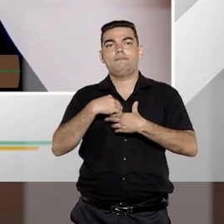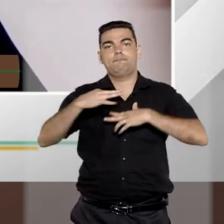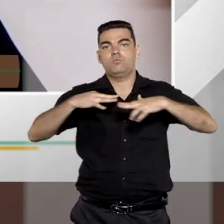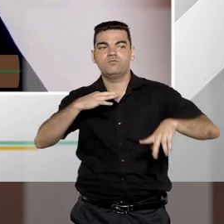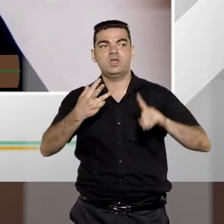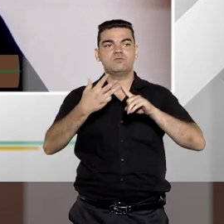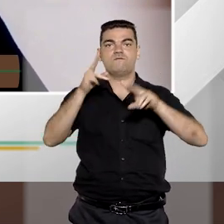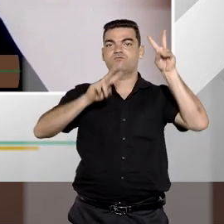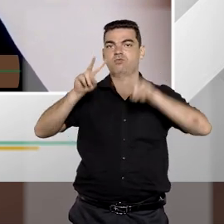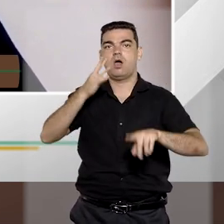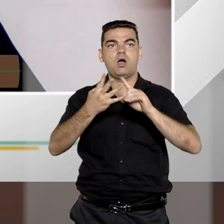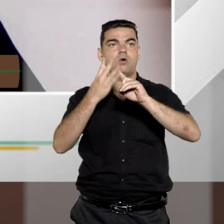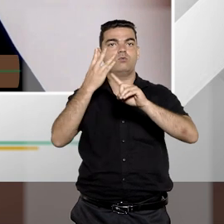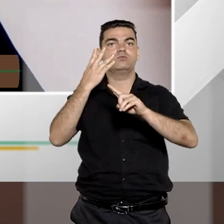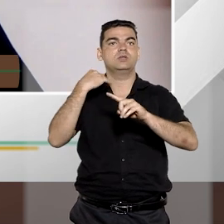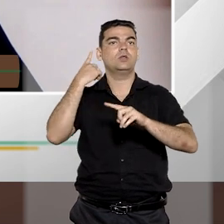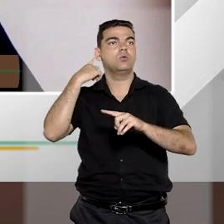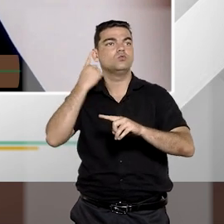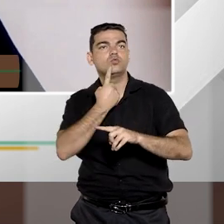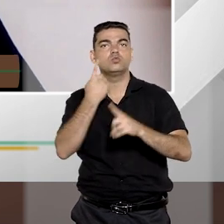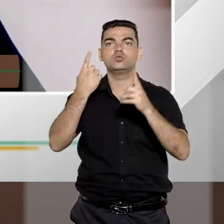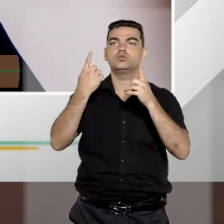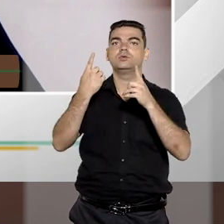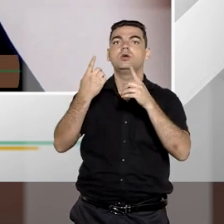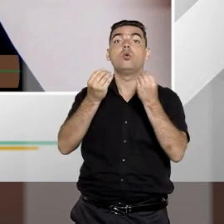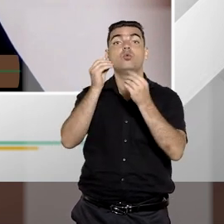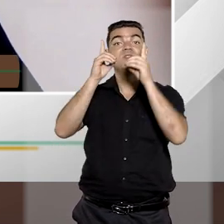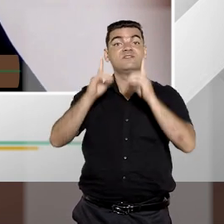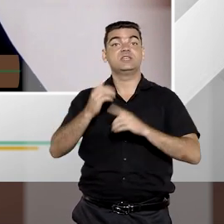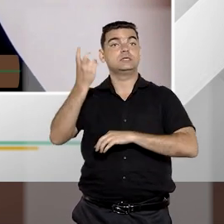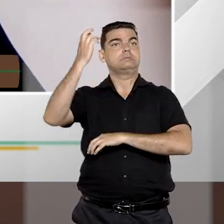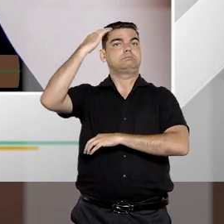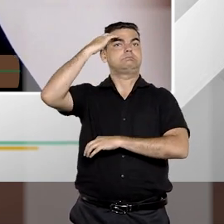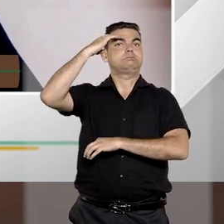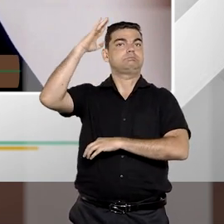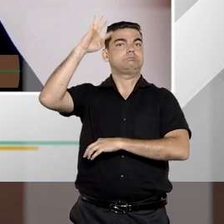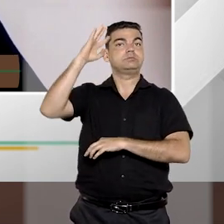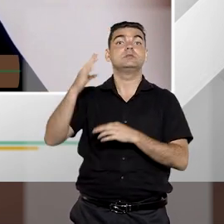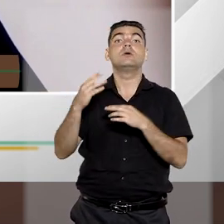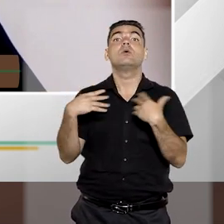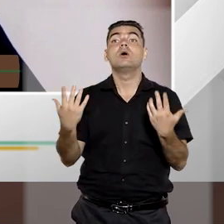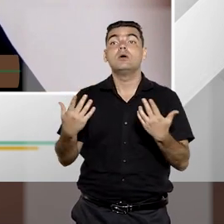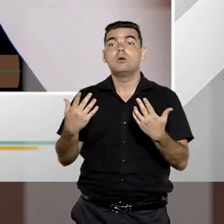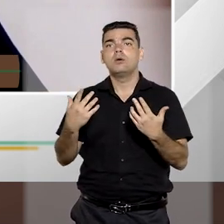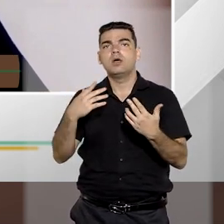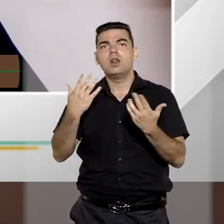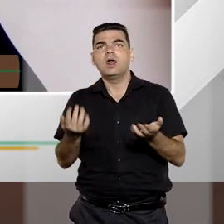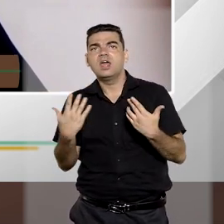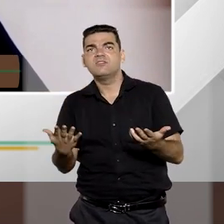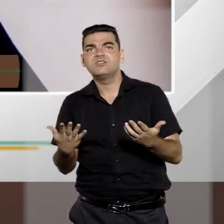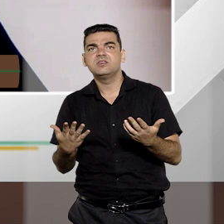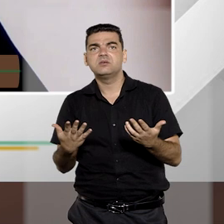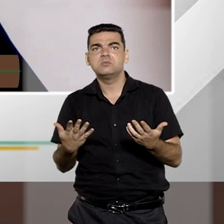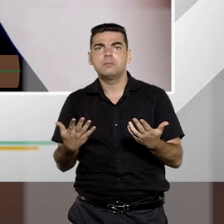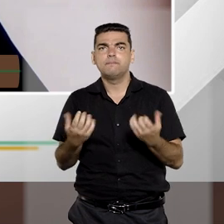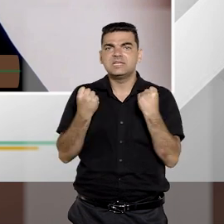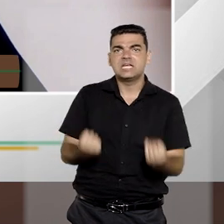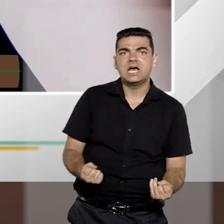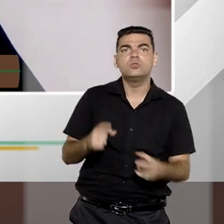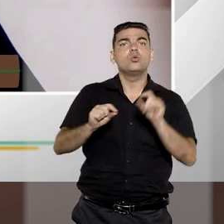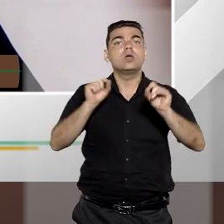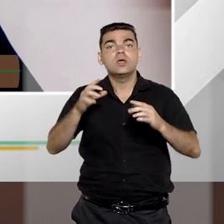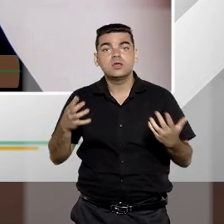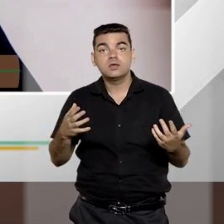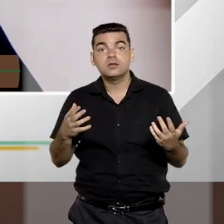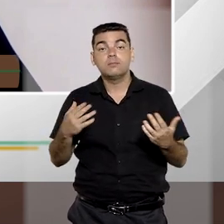se ela é visual, auditiva, ou se há uma deficiência intelectual, qual é o seu grau? E isso é para quê? O intuito é para